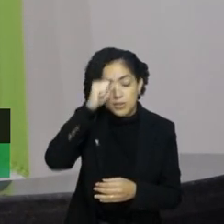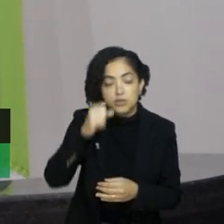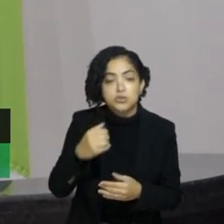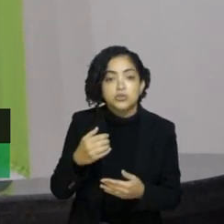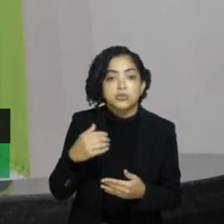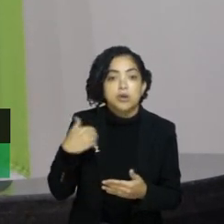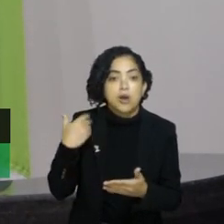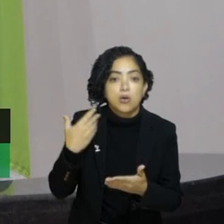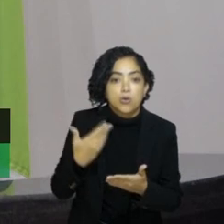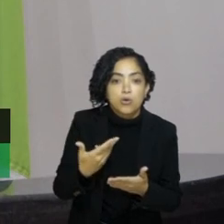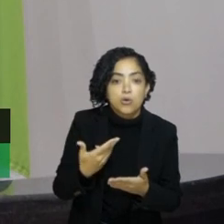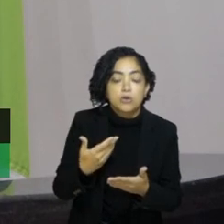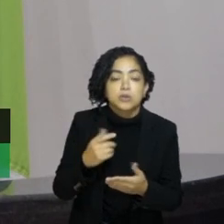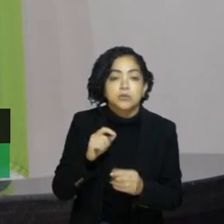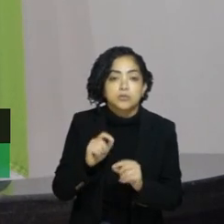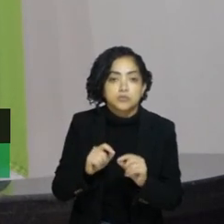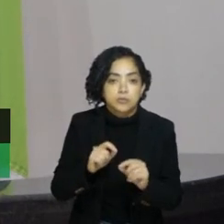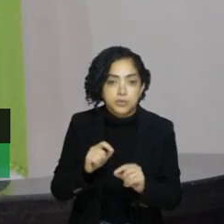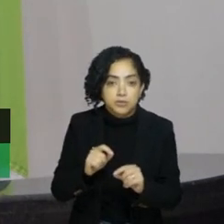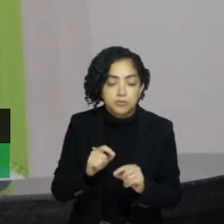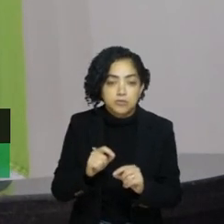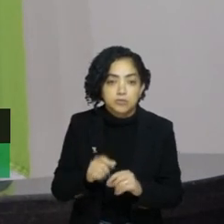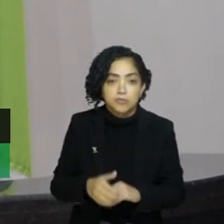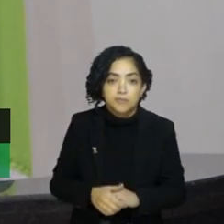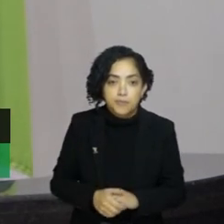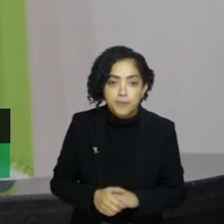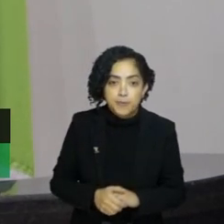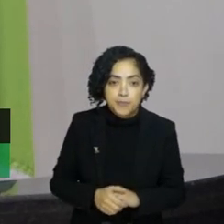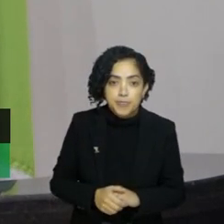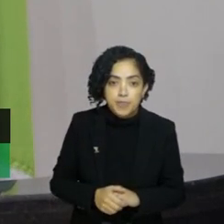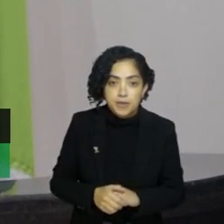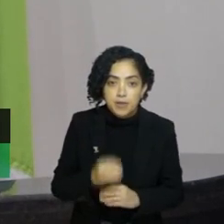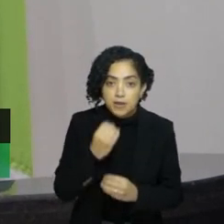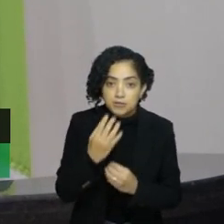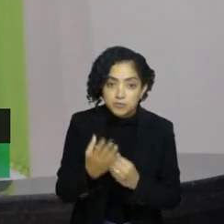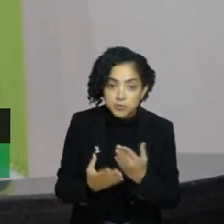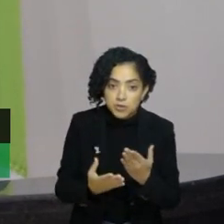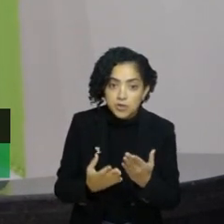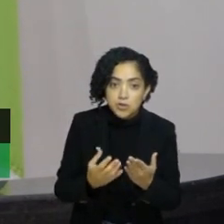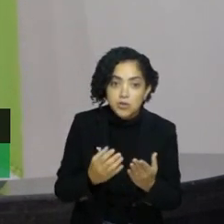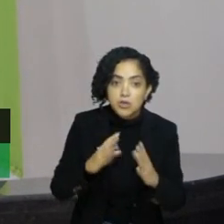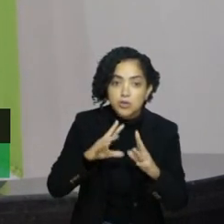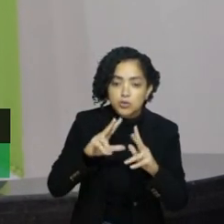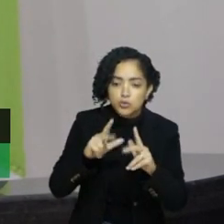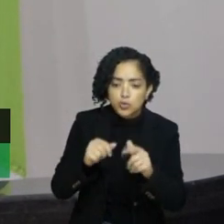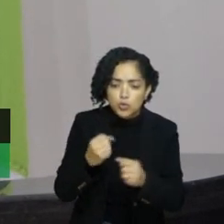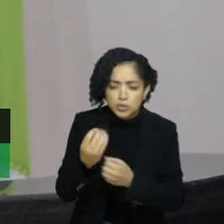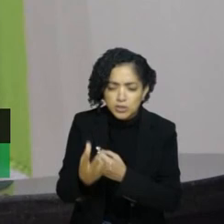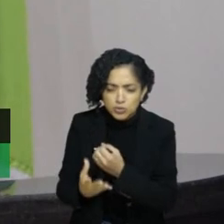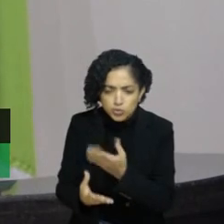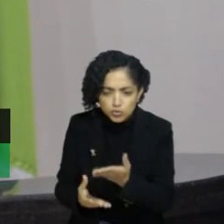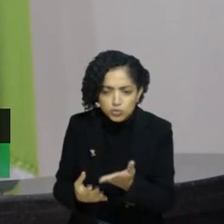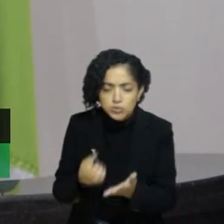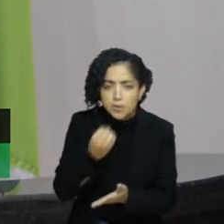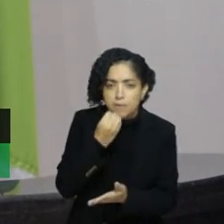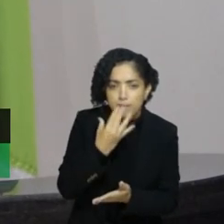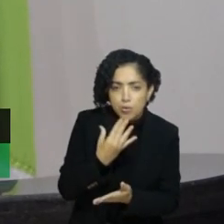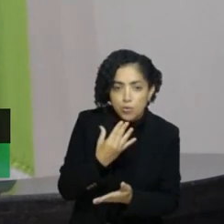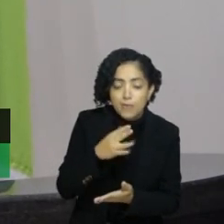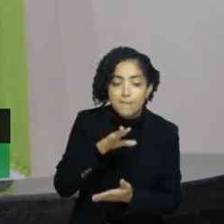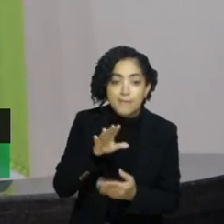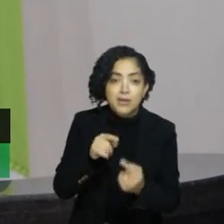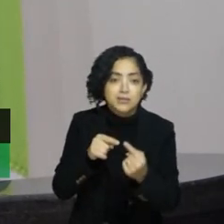dias, que a expressão "toda ajuda é bem-vinda", ela não se aplica, padre,